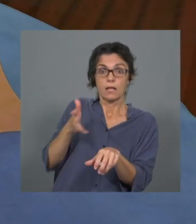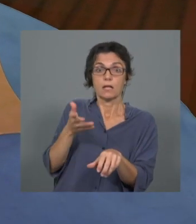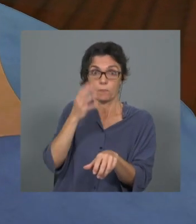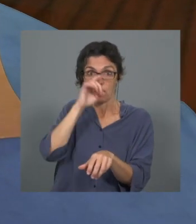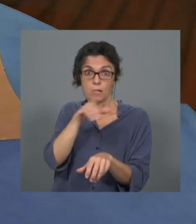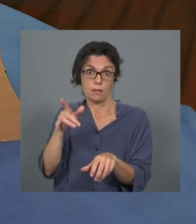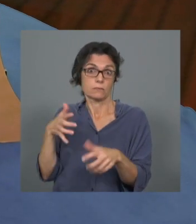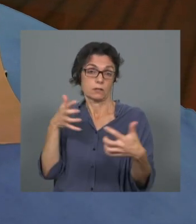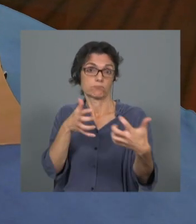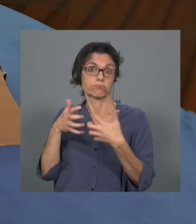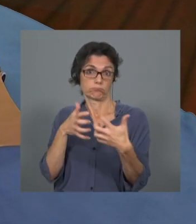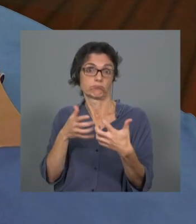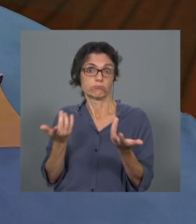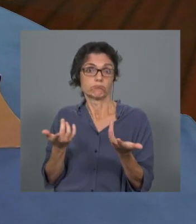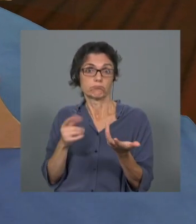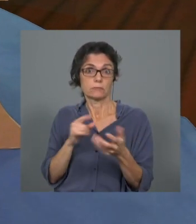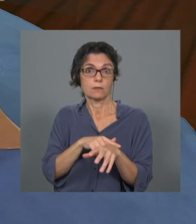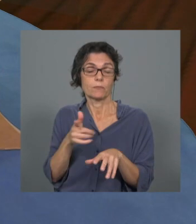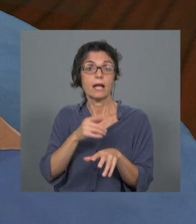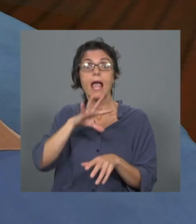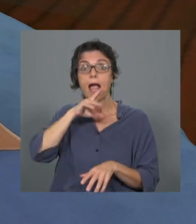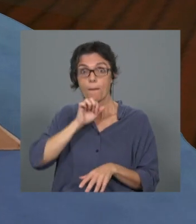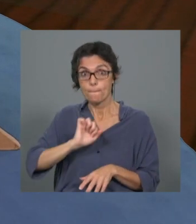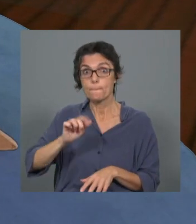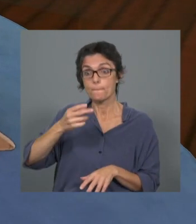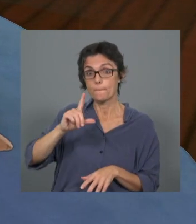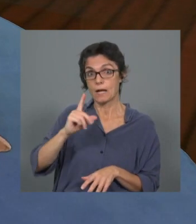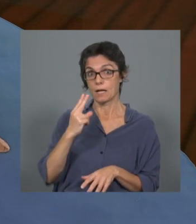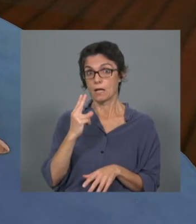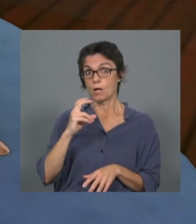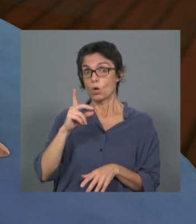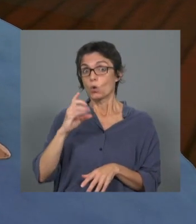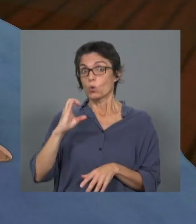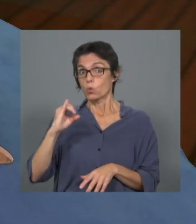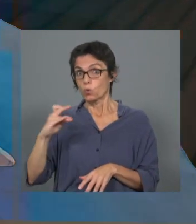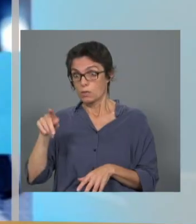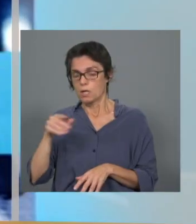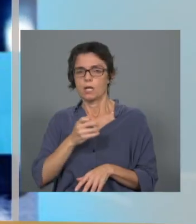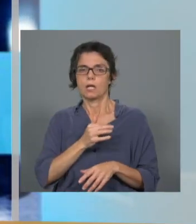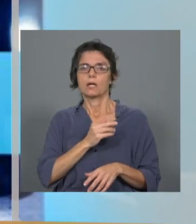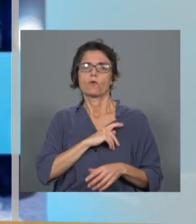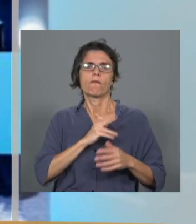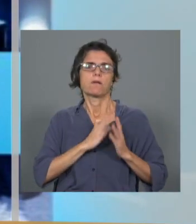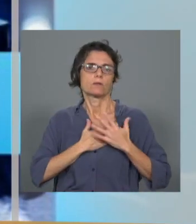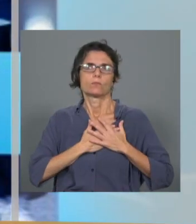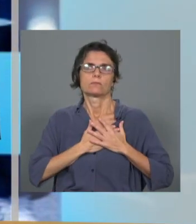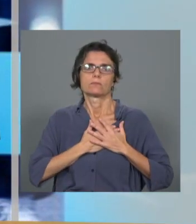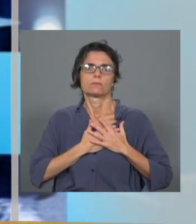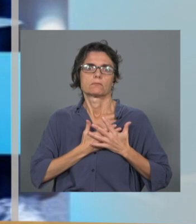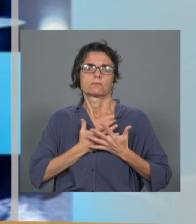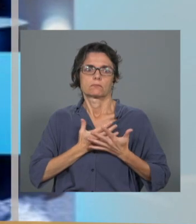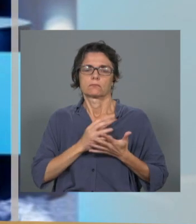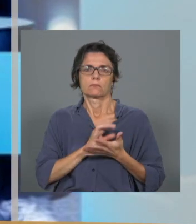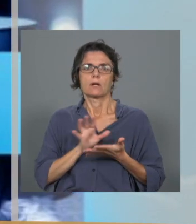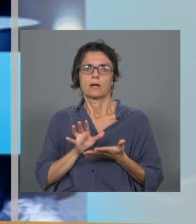não é? E a mãe de Lúcia, uma pessoa de facto com uma fé muito evidente